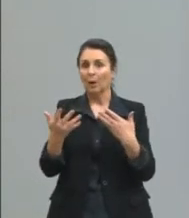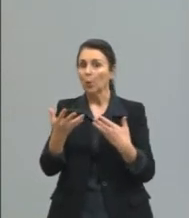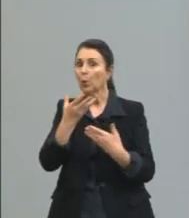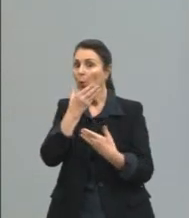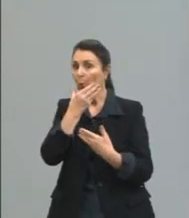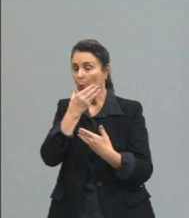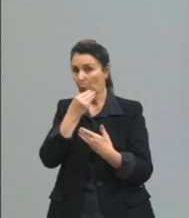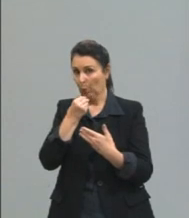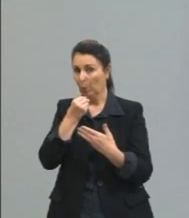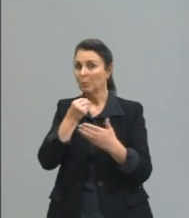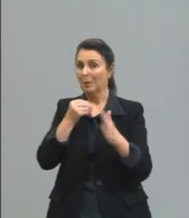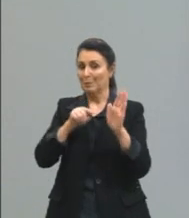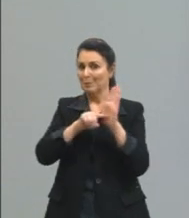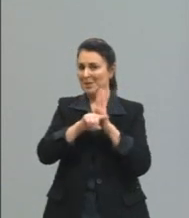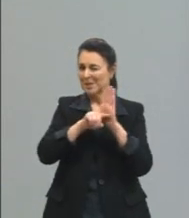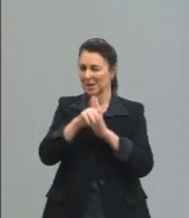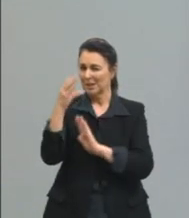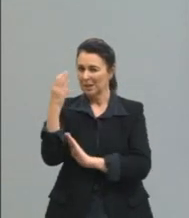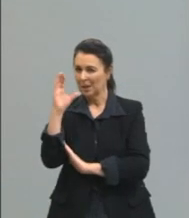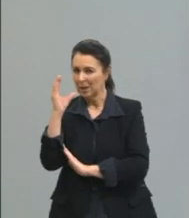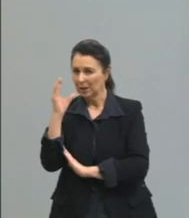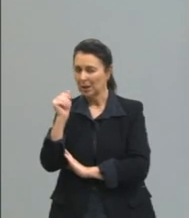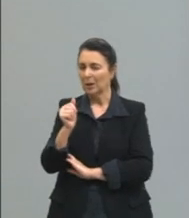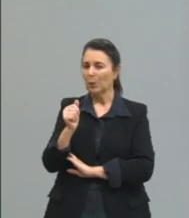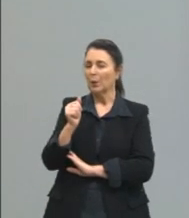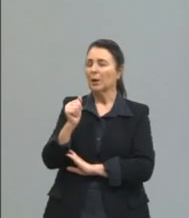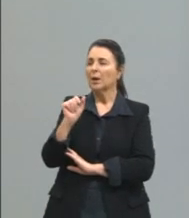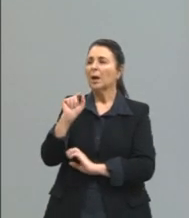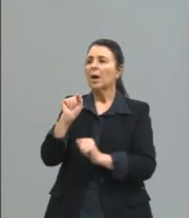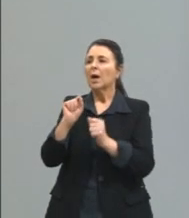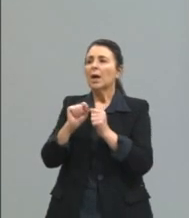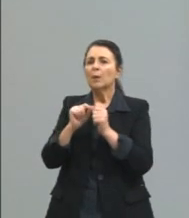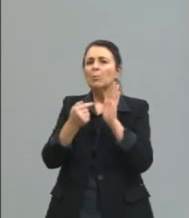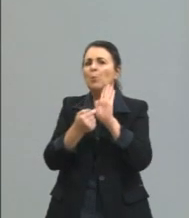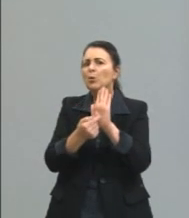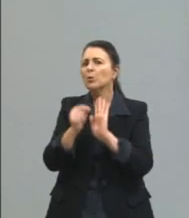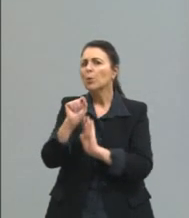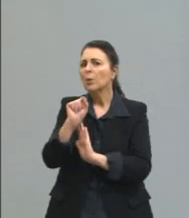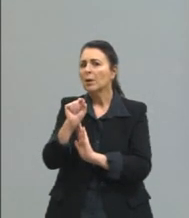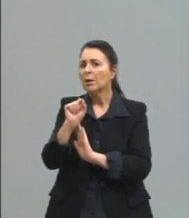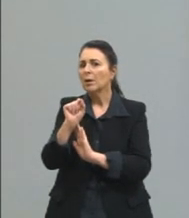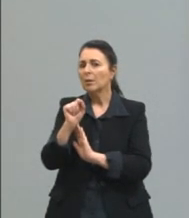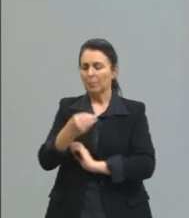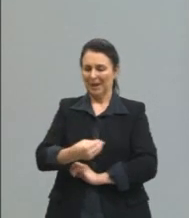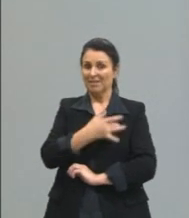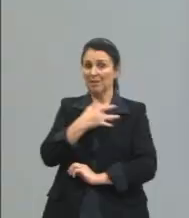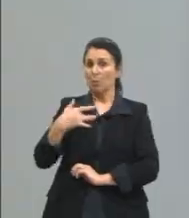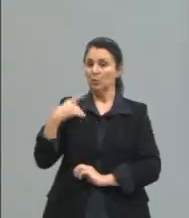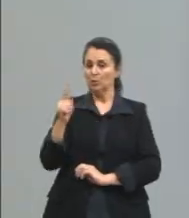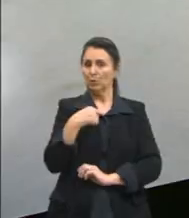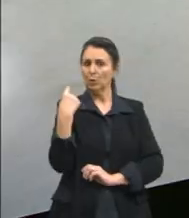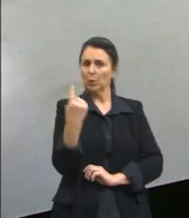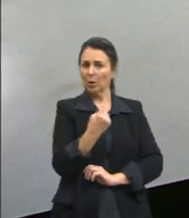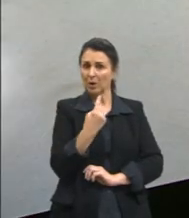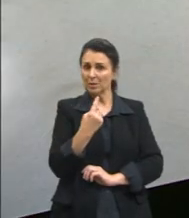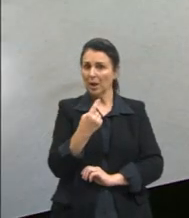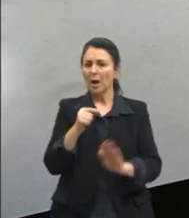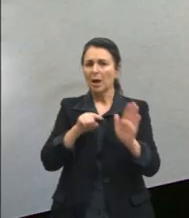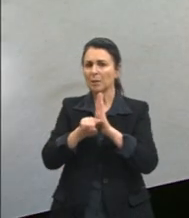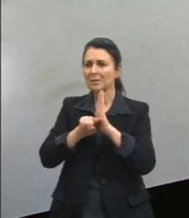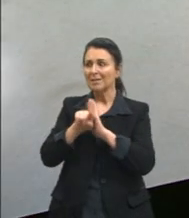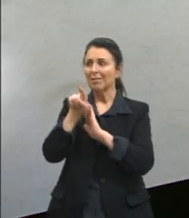experimento, qual a contribuição desse médico para a saúde humana? Será que ele contribuiu, professor